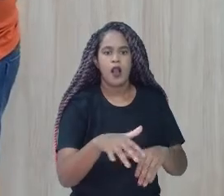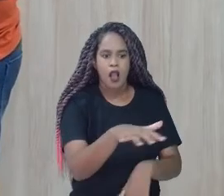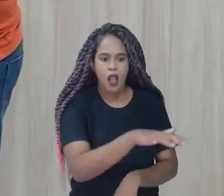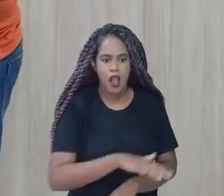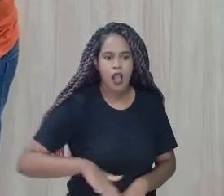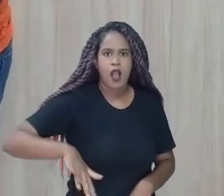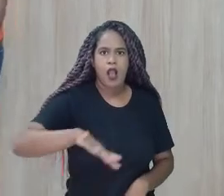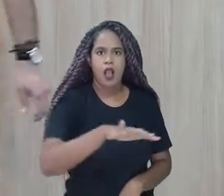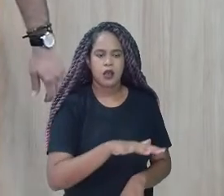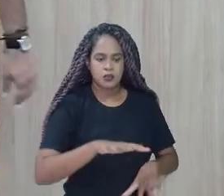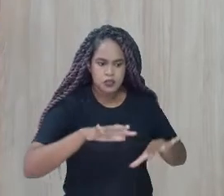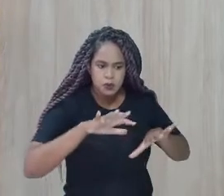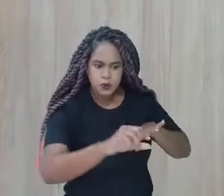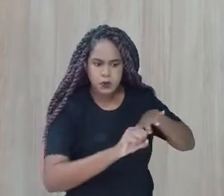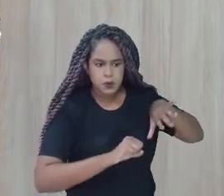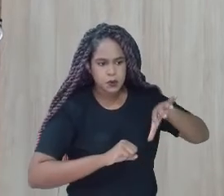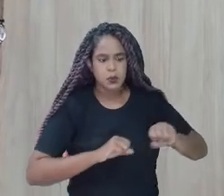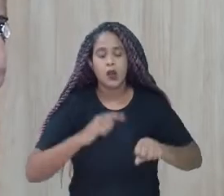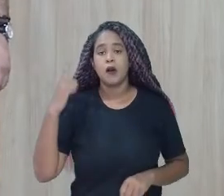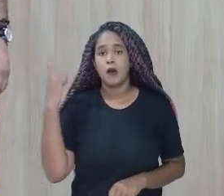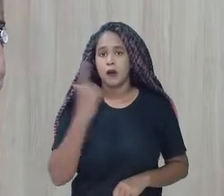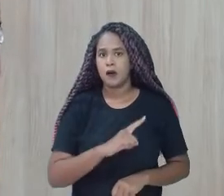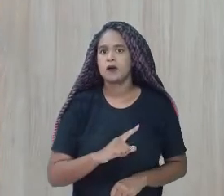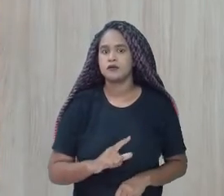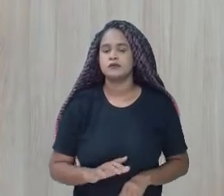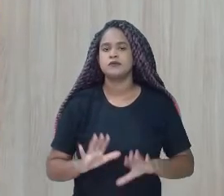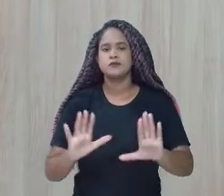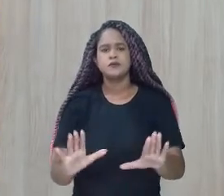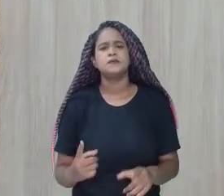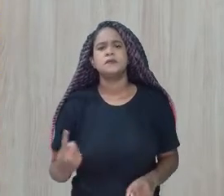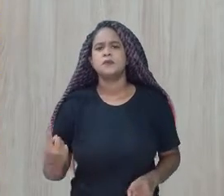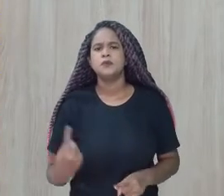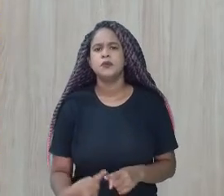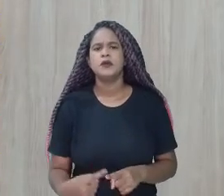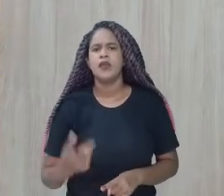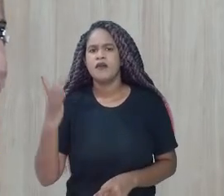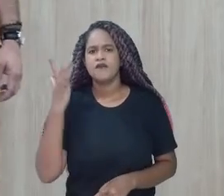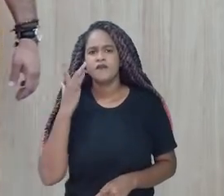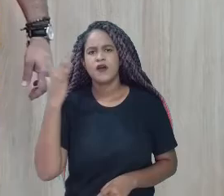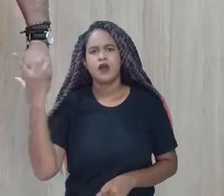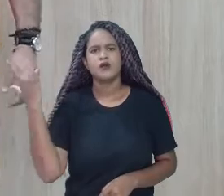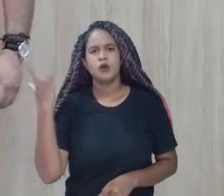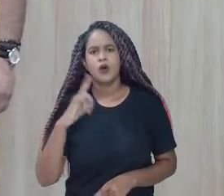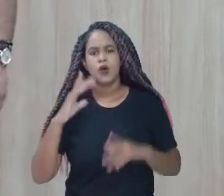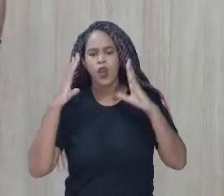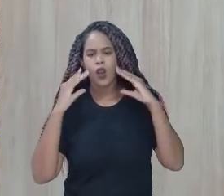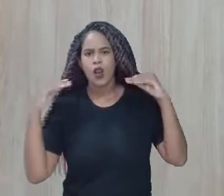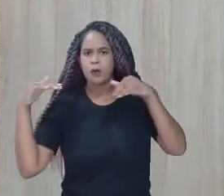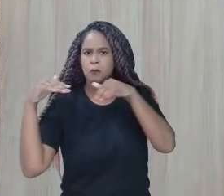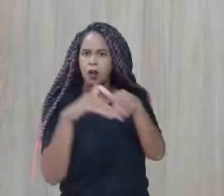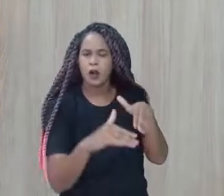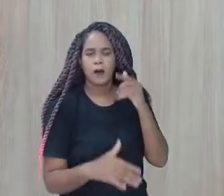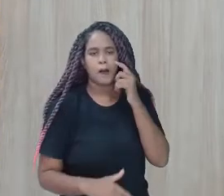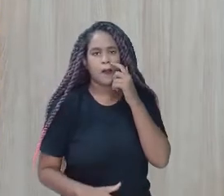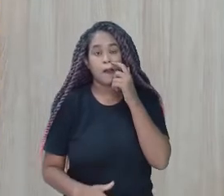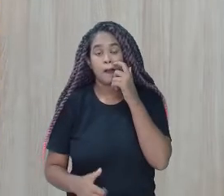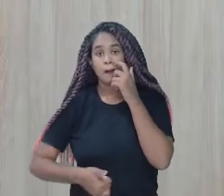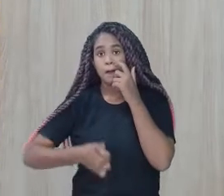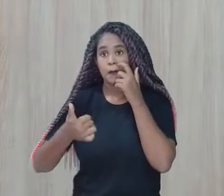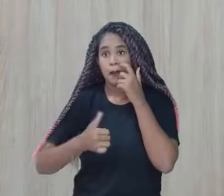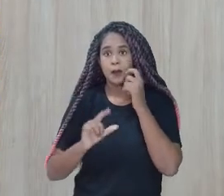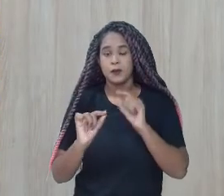o território. Então, o que é que facilitou esse processo de ocupação? Primeiro,